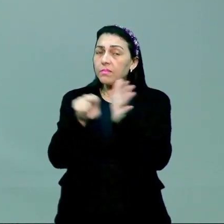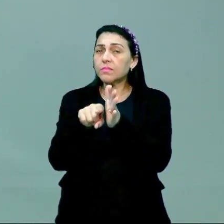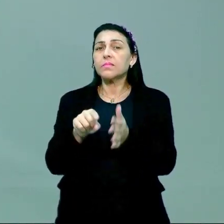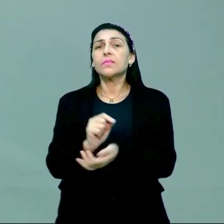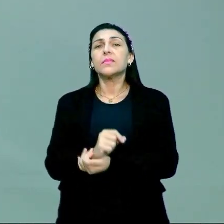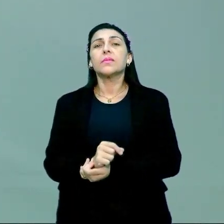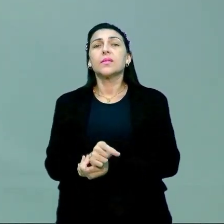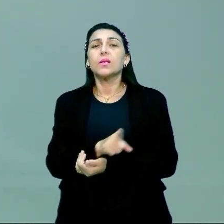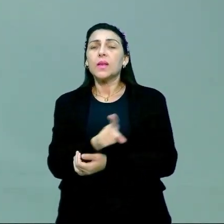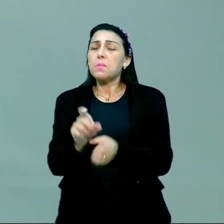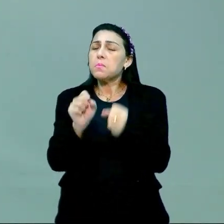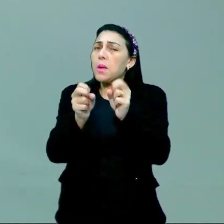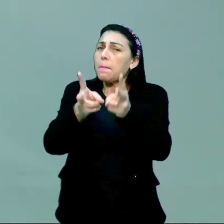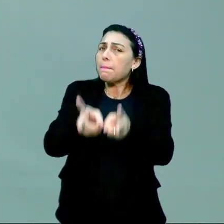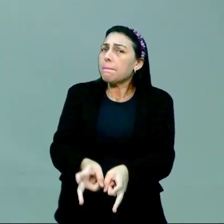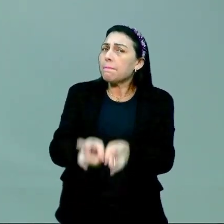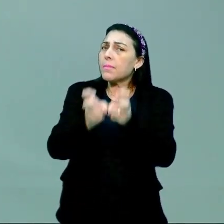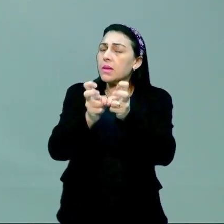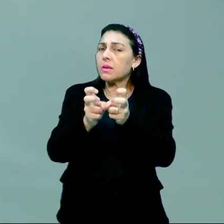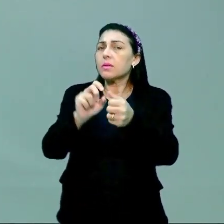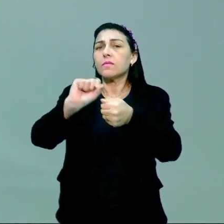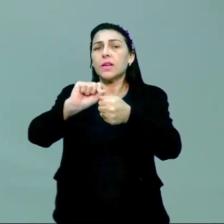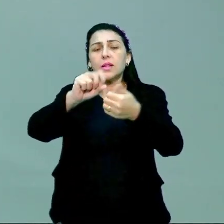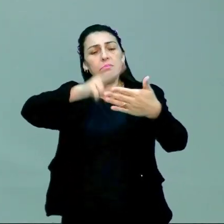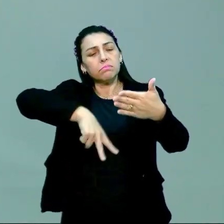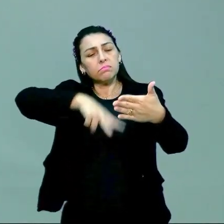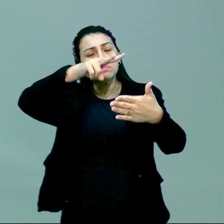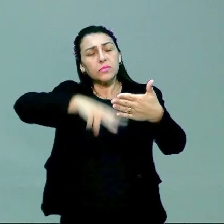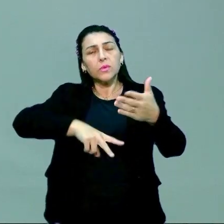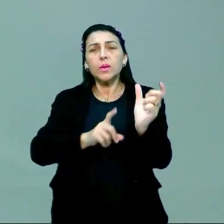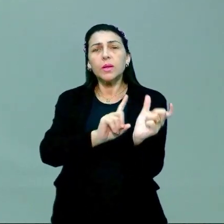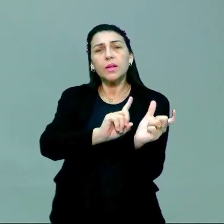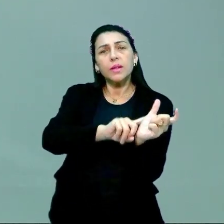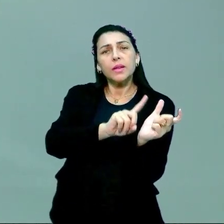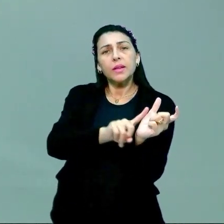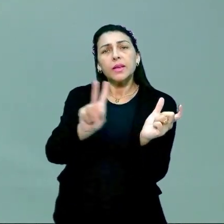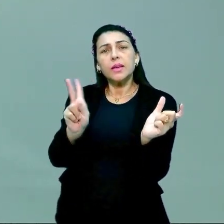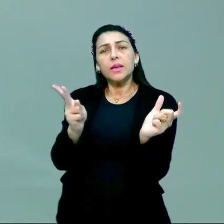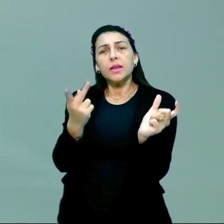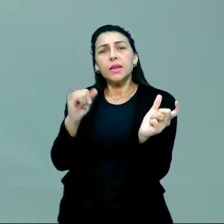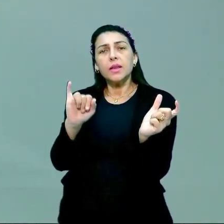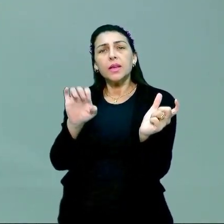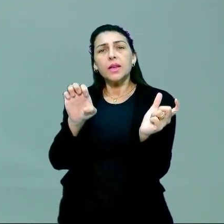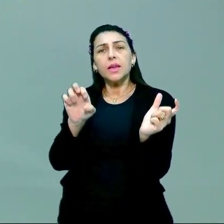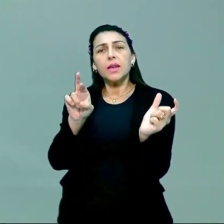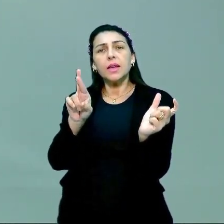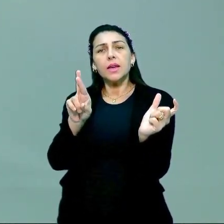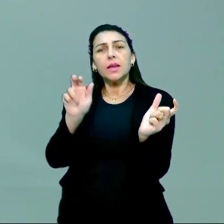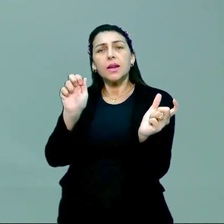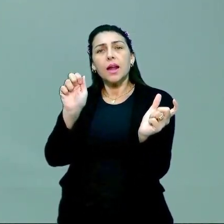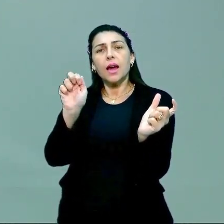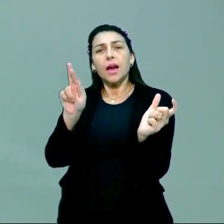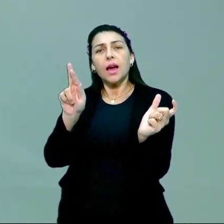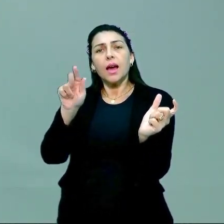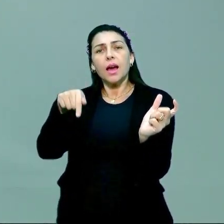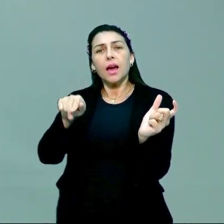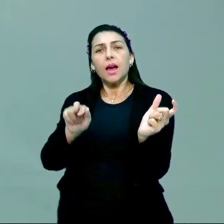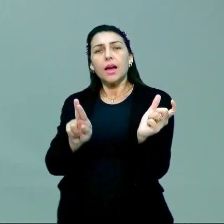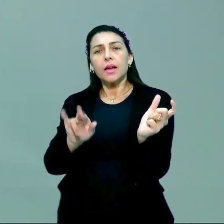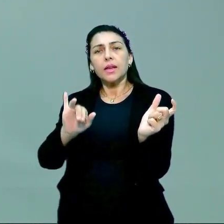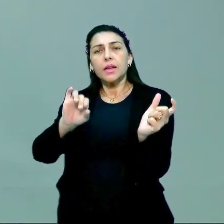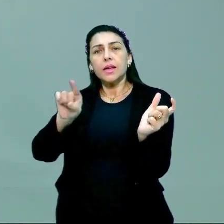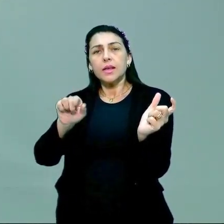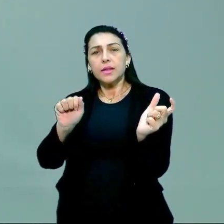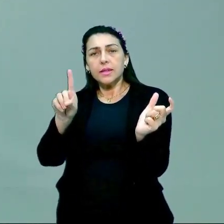citação, vocês puderam observar, fazer a leitura da palavra hierarquizada, ou seja, fazendo